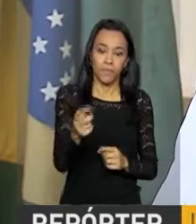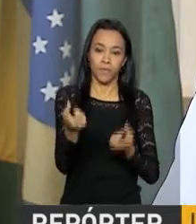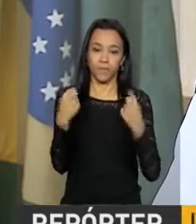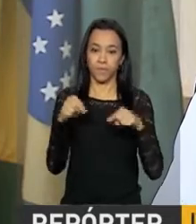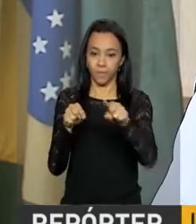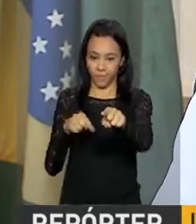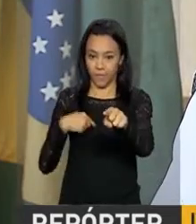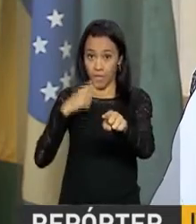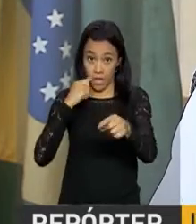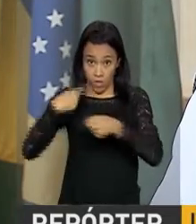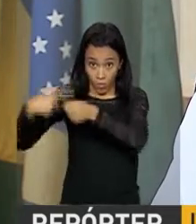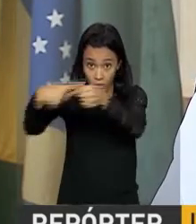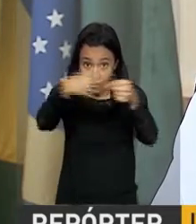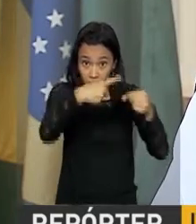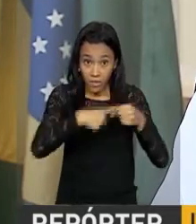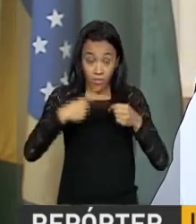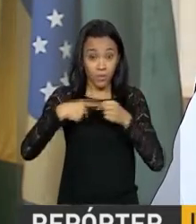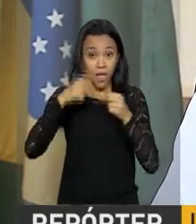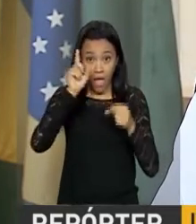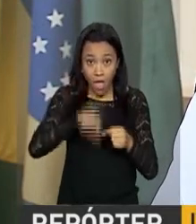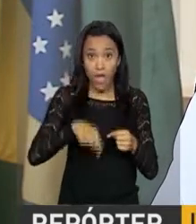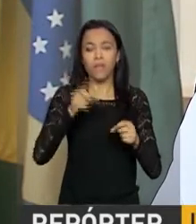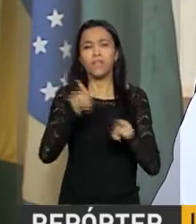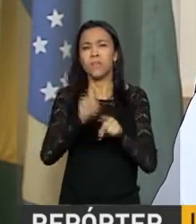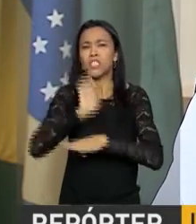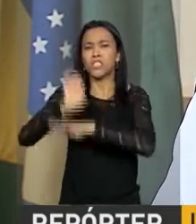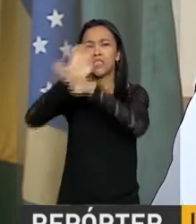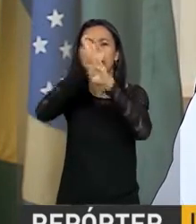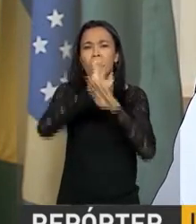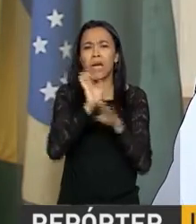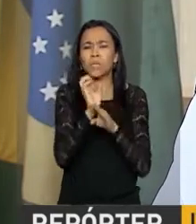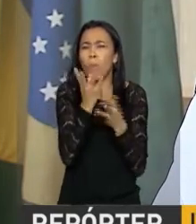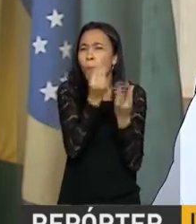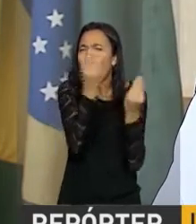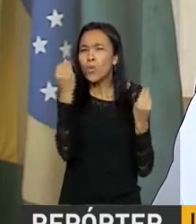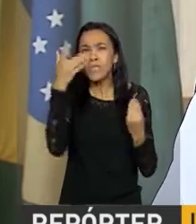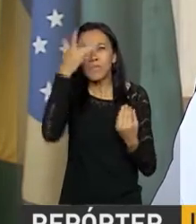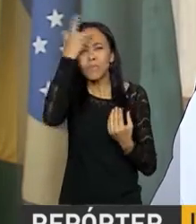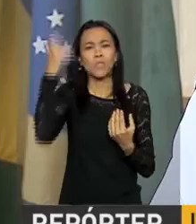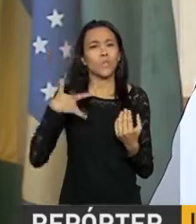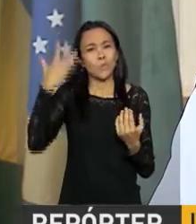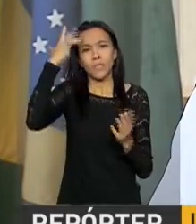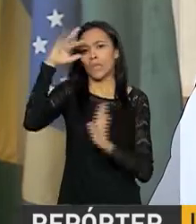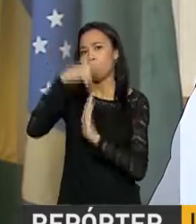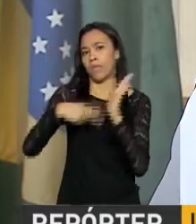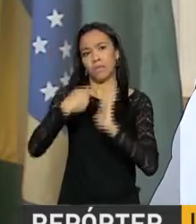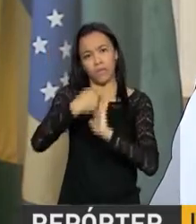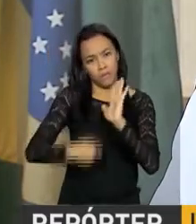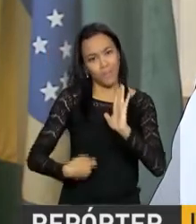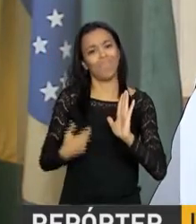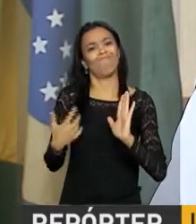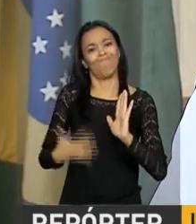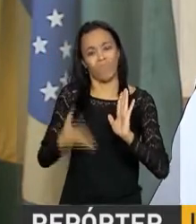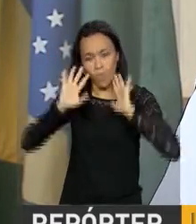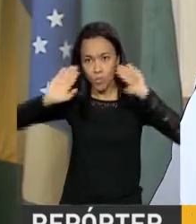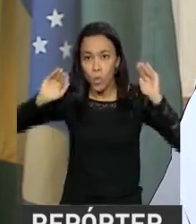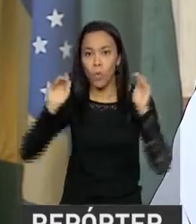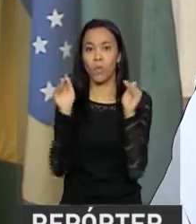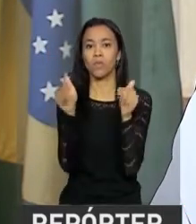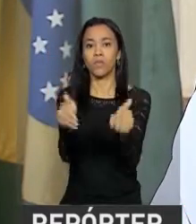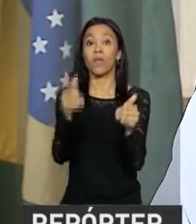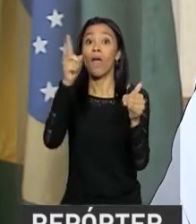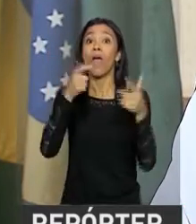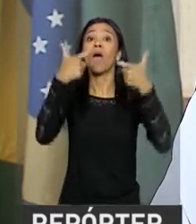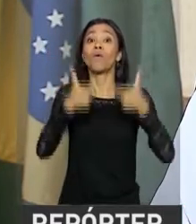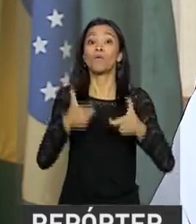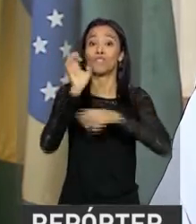são os municípios nem os estados onde concentra o maior número de analfabetismo e que geralmente estão são estados da